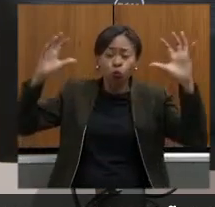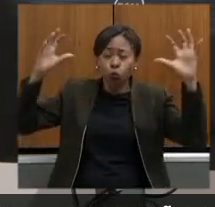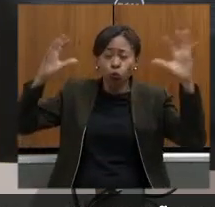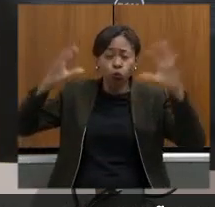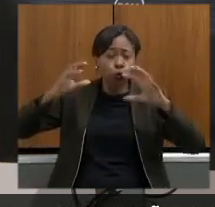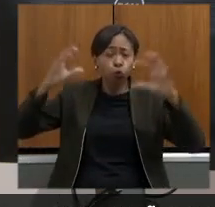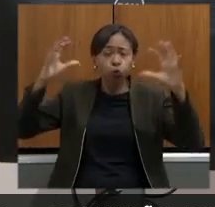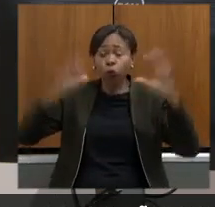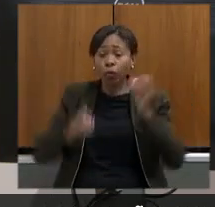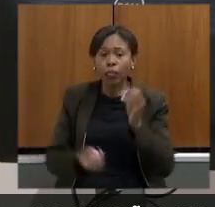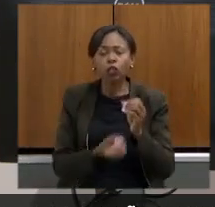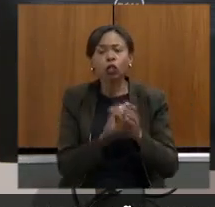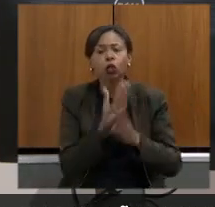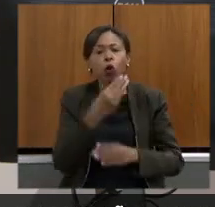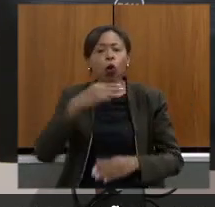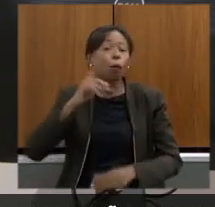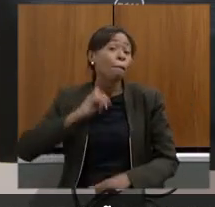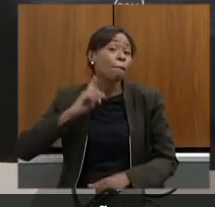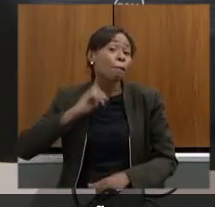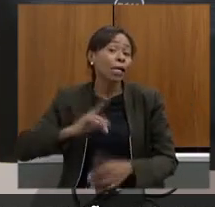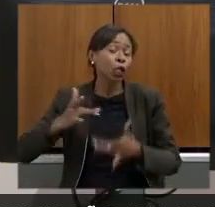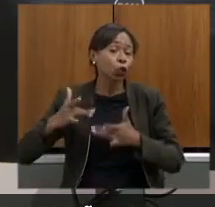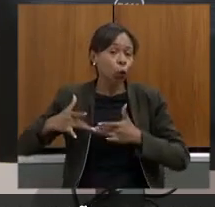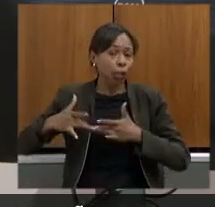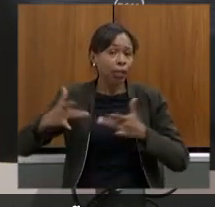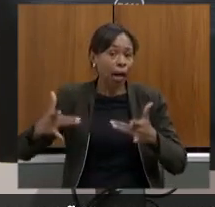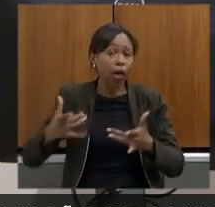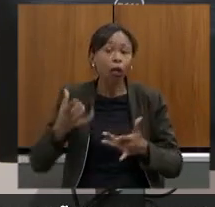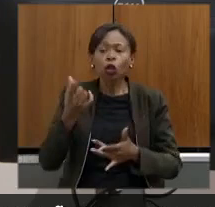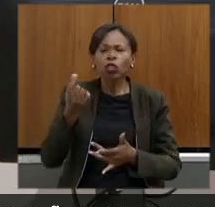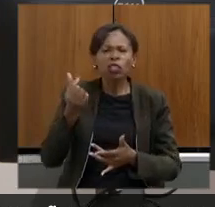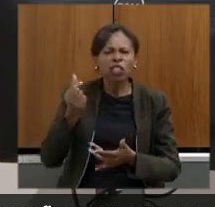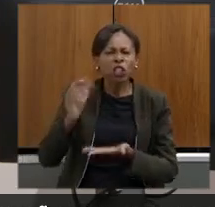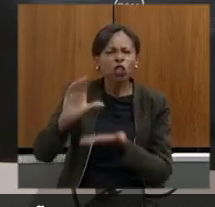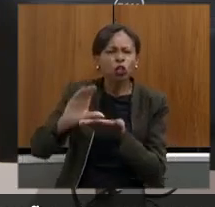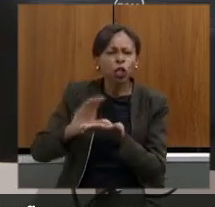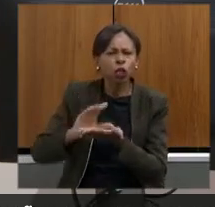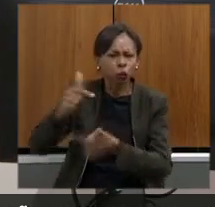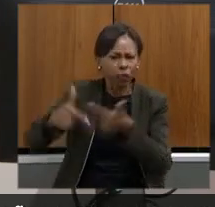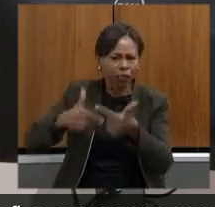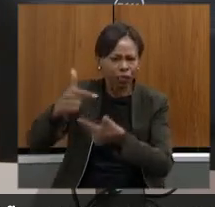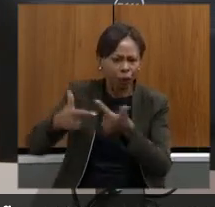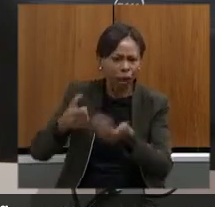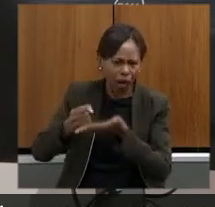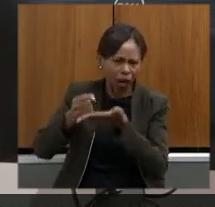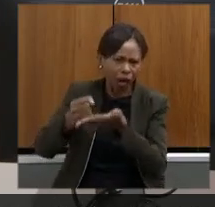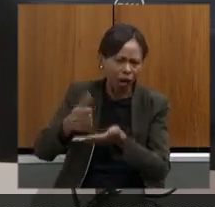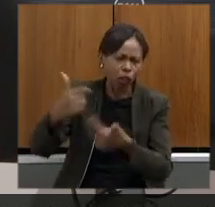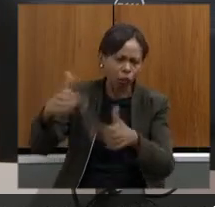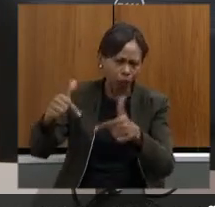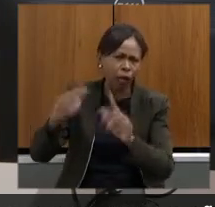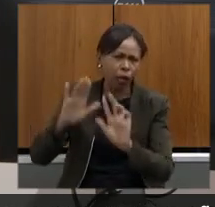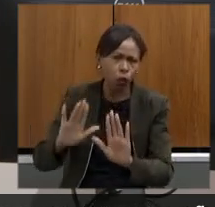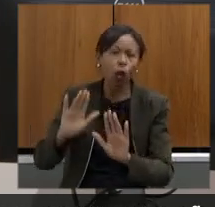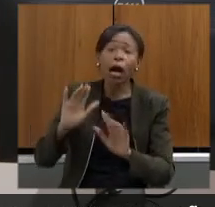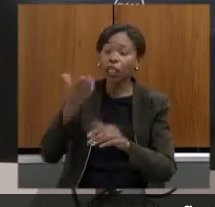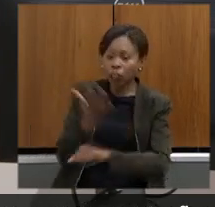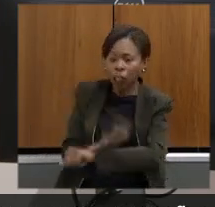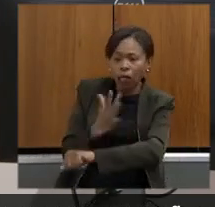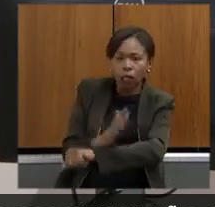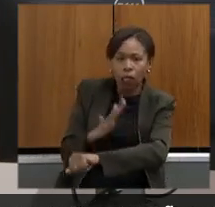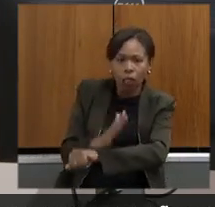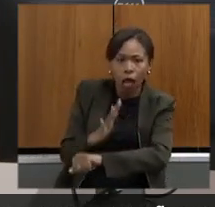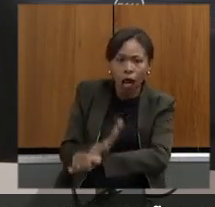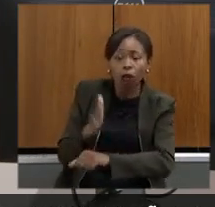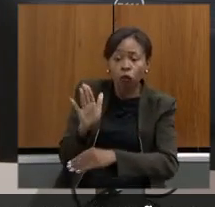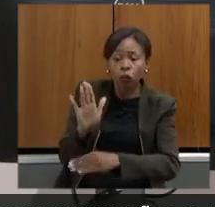solidária eu peguei os recursos do Fundo de Amparo ao Trabalhador e a gente treinava as pessoas elas construir